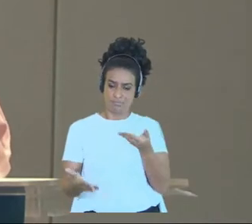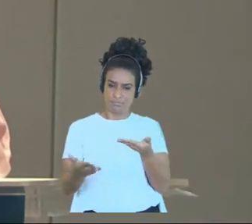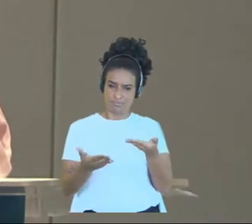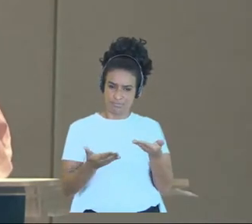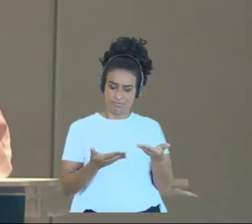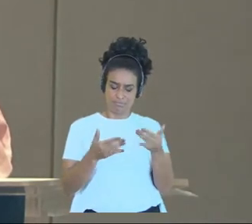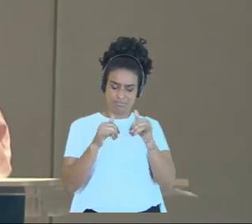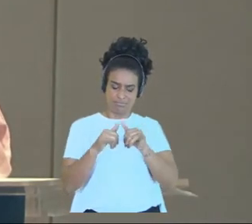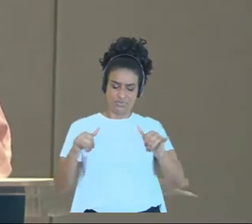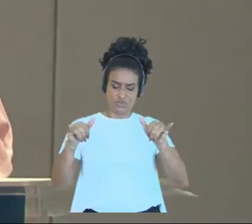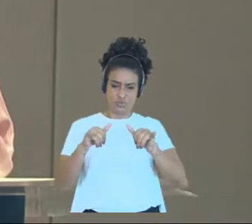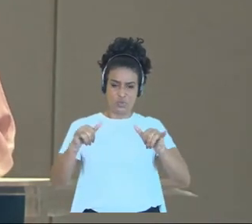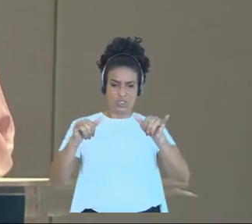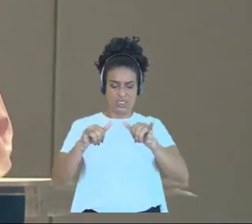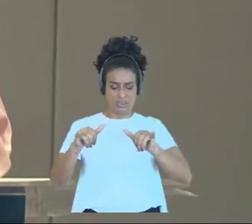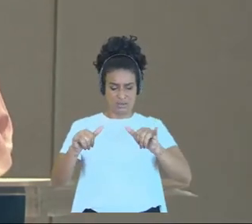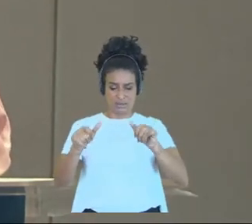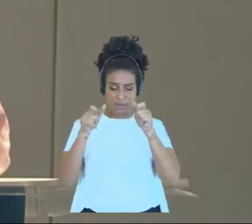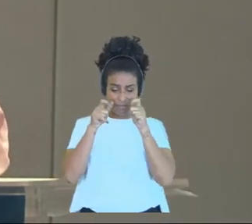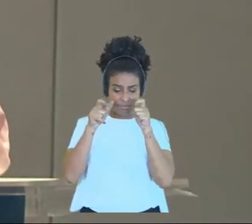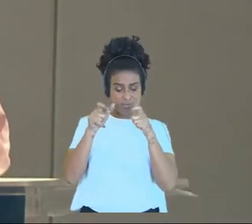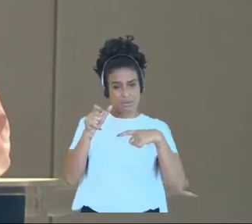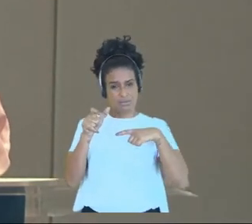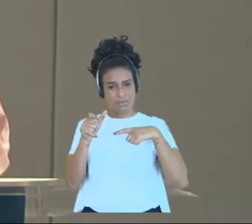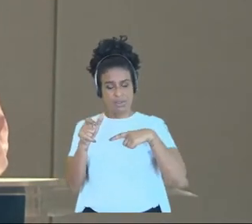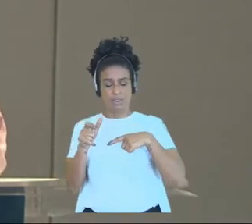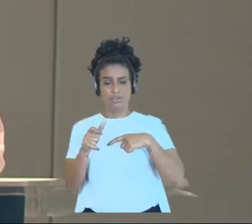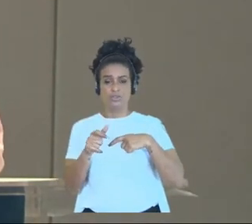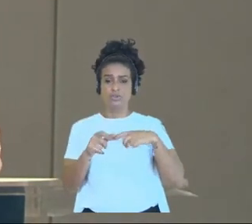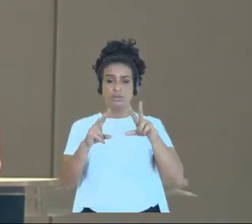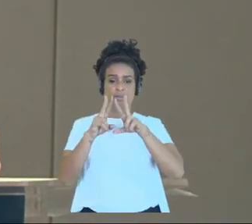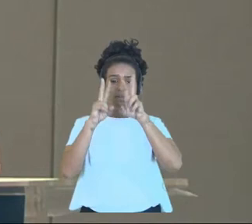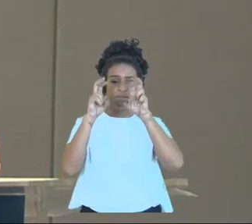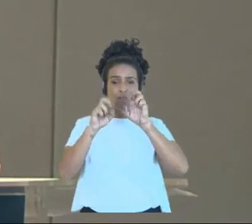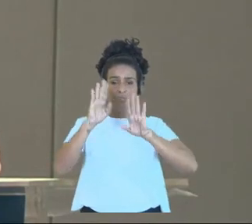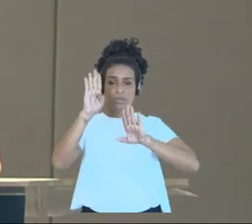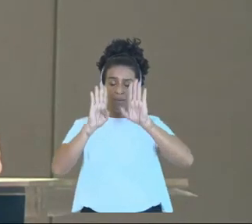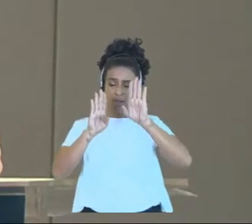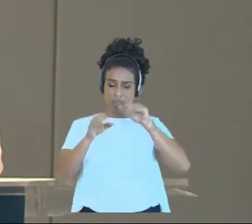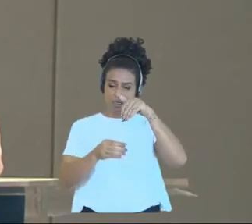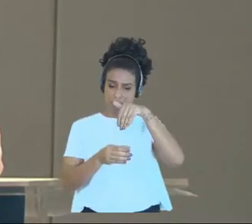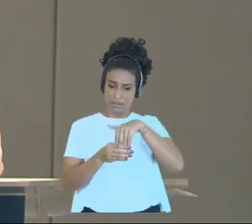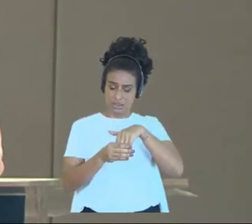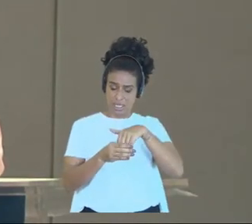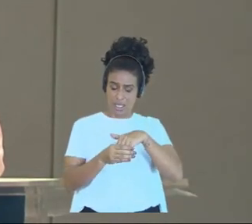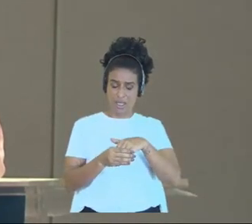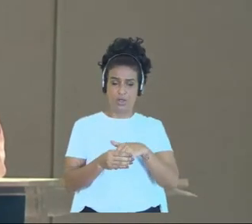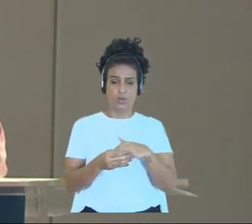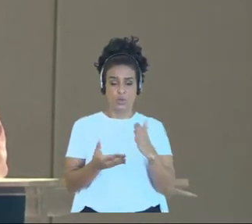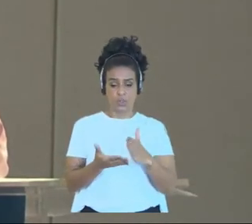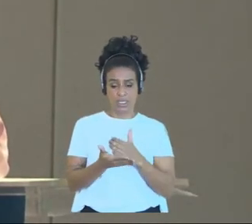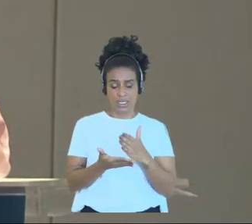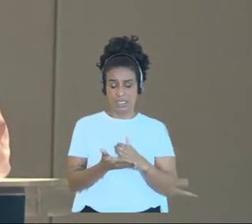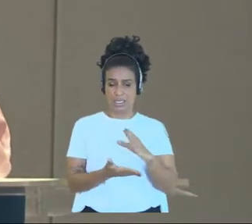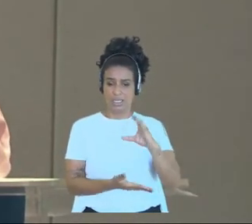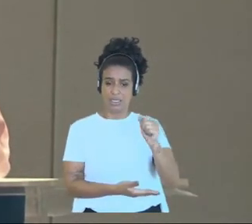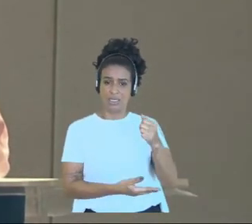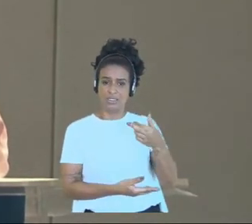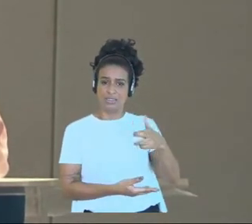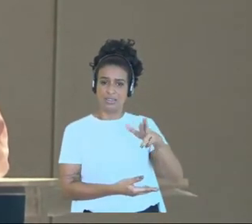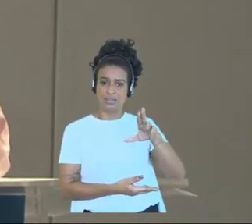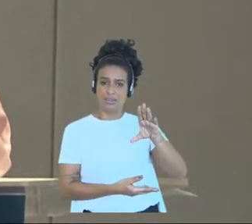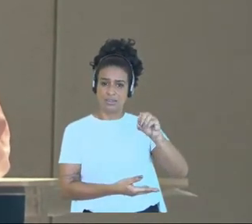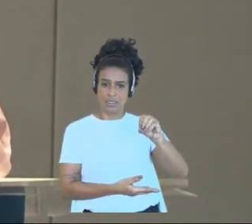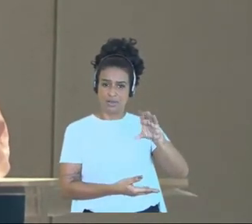nossas publicações sobre as eleições, tanto na série Cadernos Adenauer, como na revista Diálogo